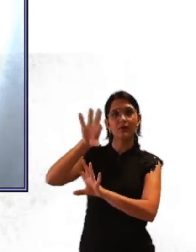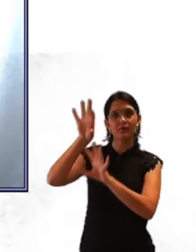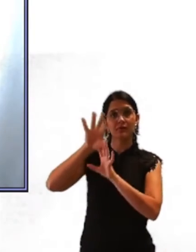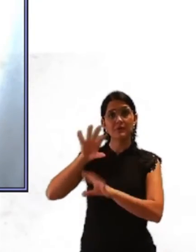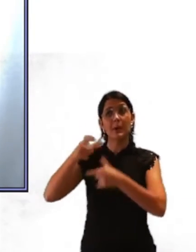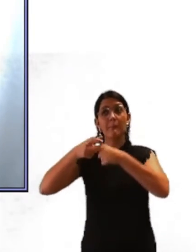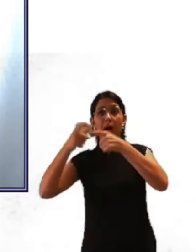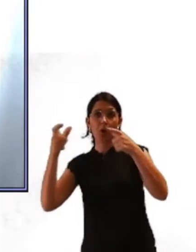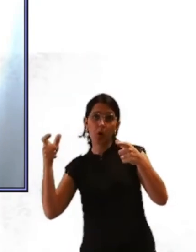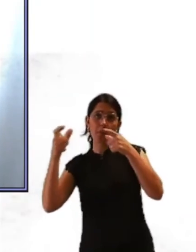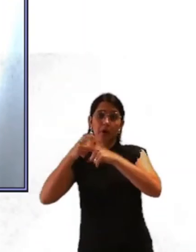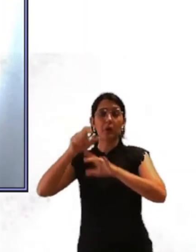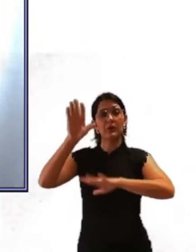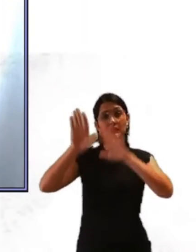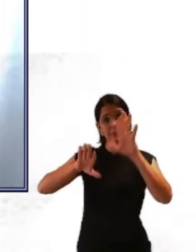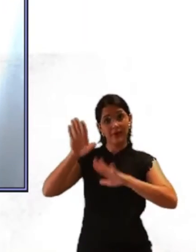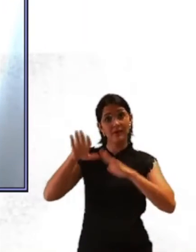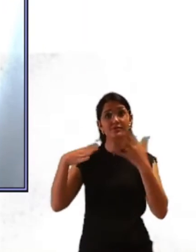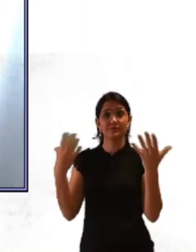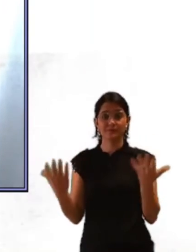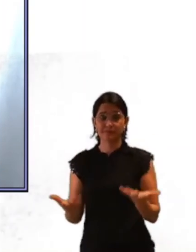do contexto. Então,